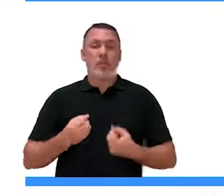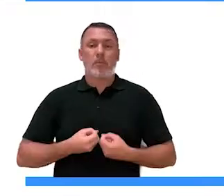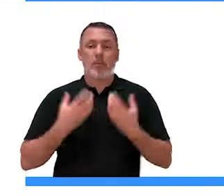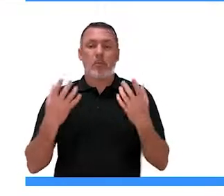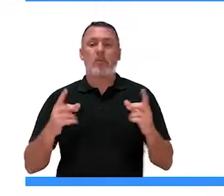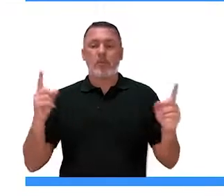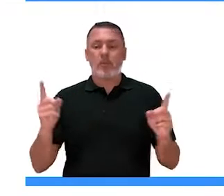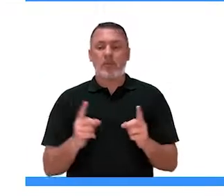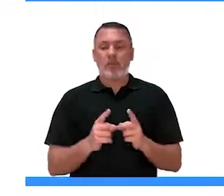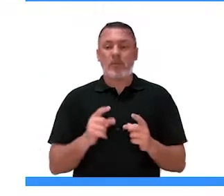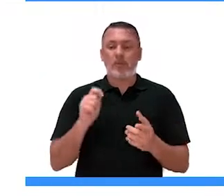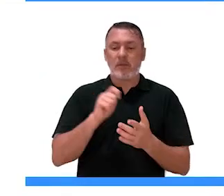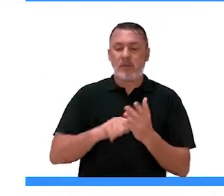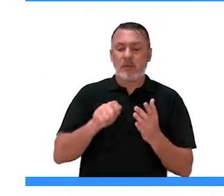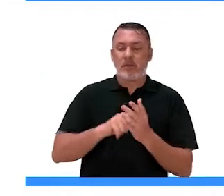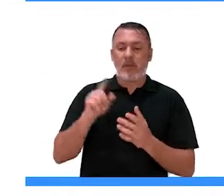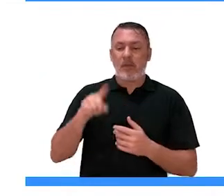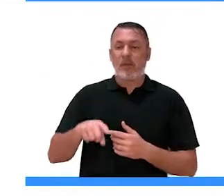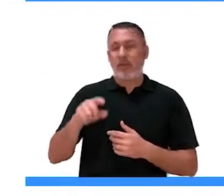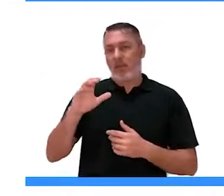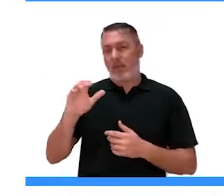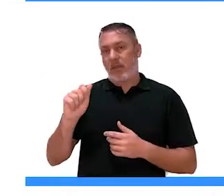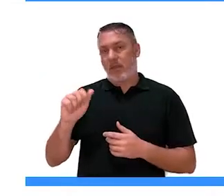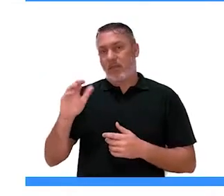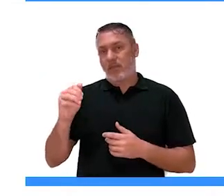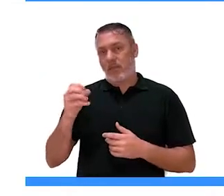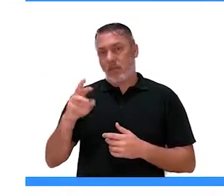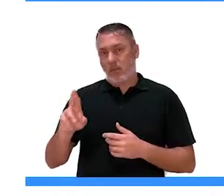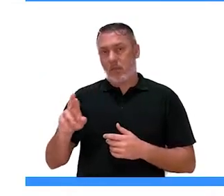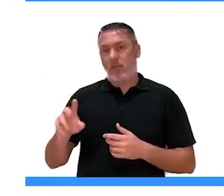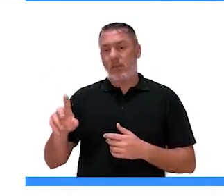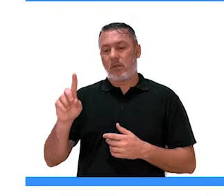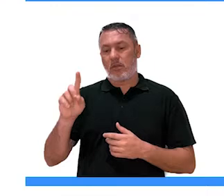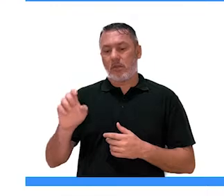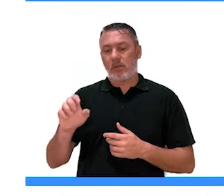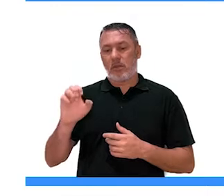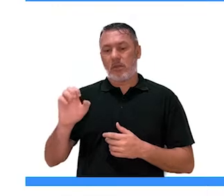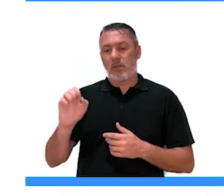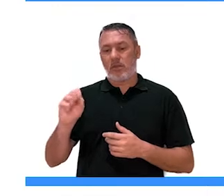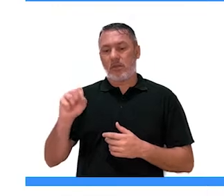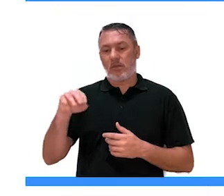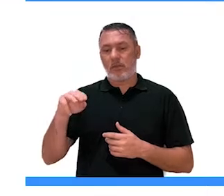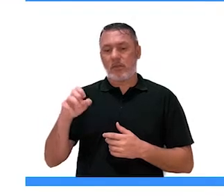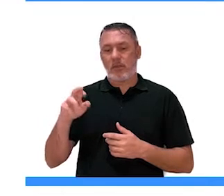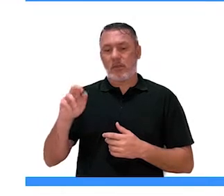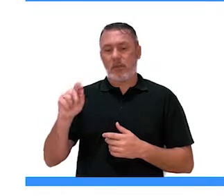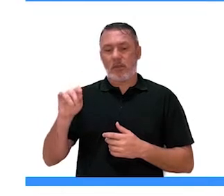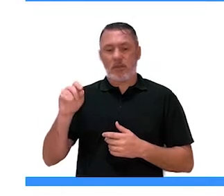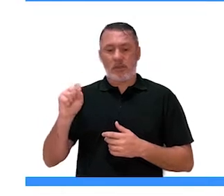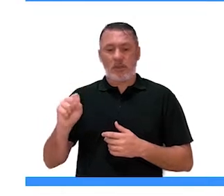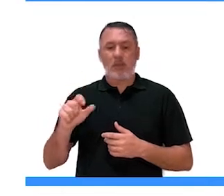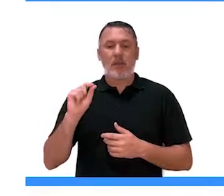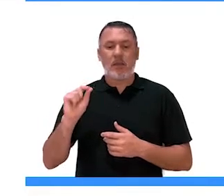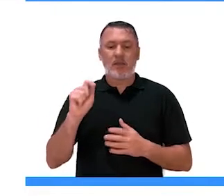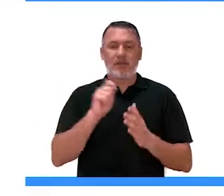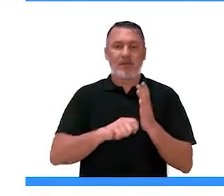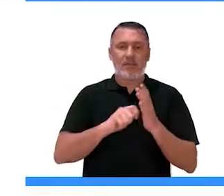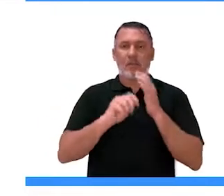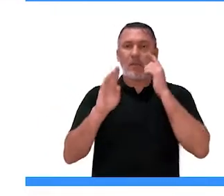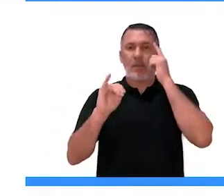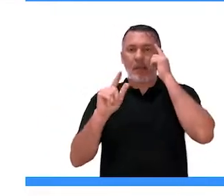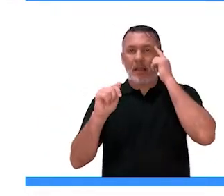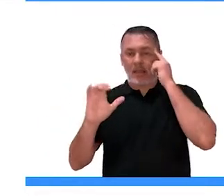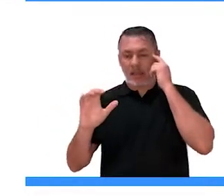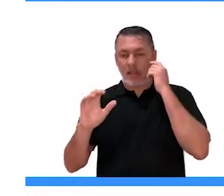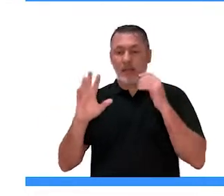o poema O Caçador de Esmeraldas, do mestre parnasiano Olavo Bilac. Foi em março, ao findar da chuva, quase a entrada do